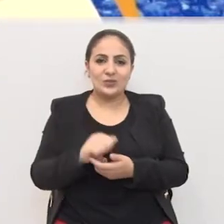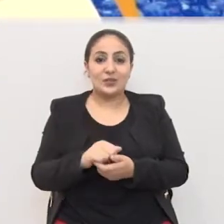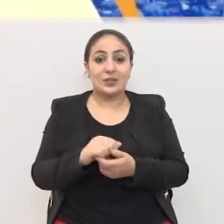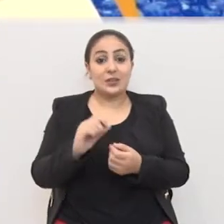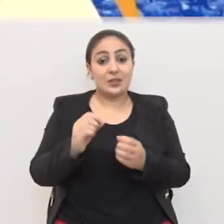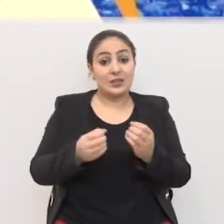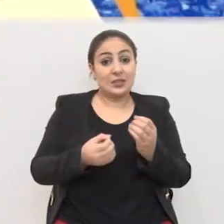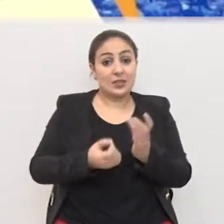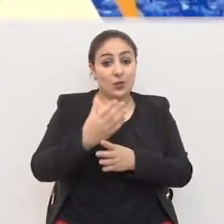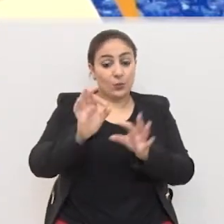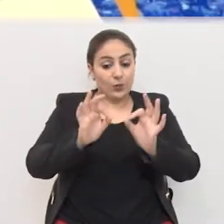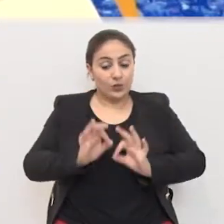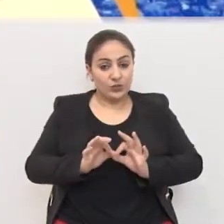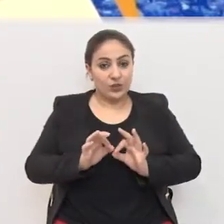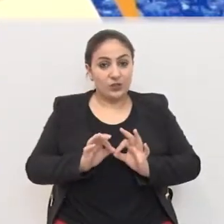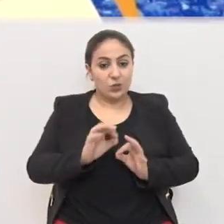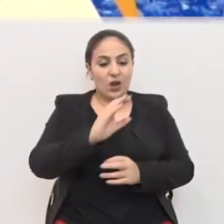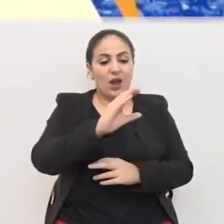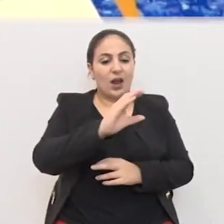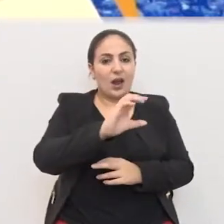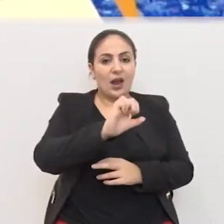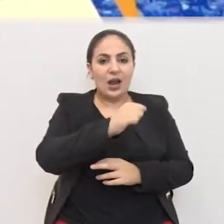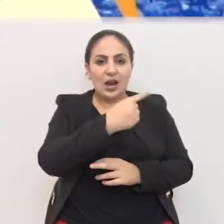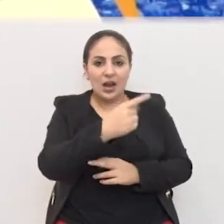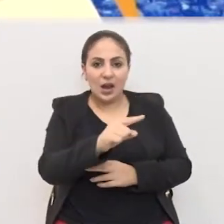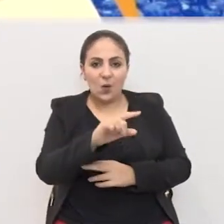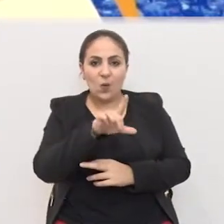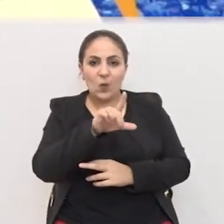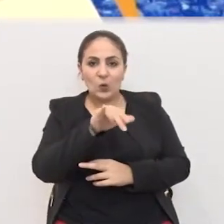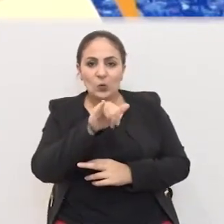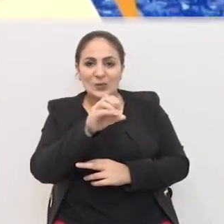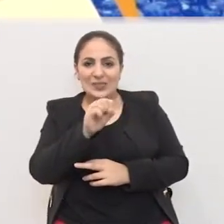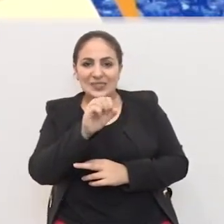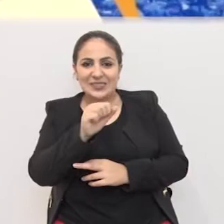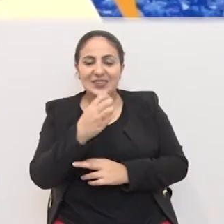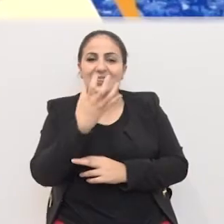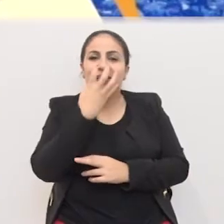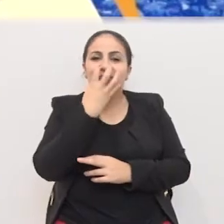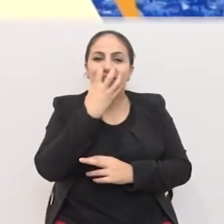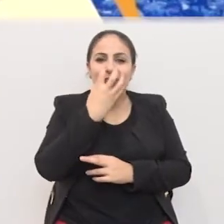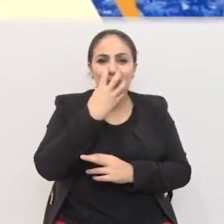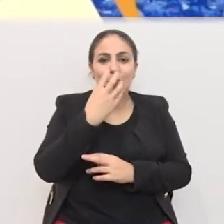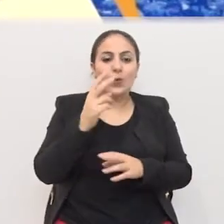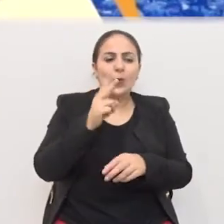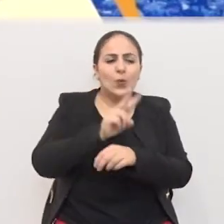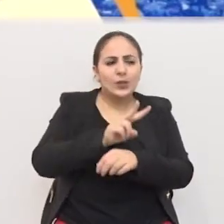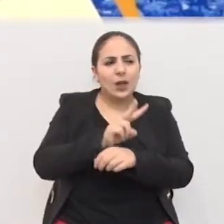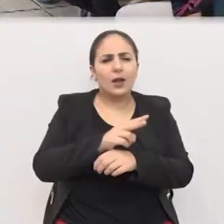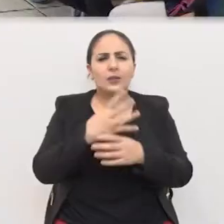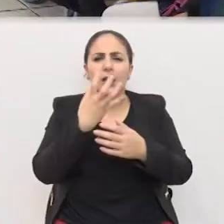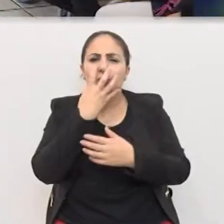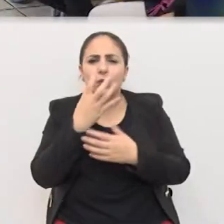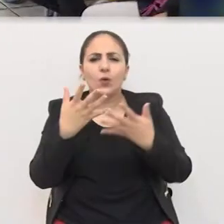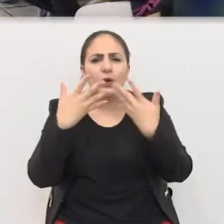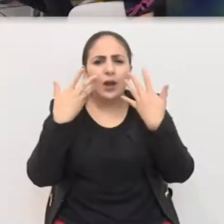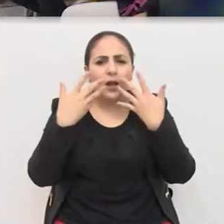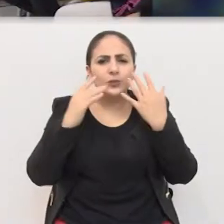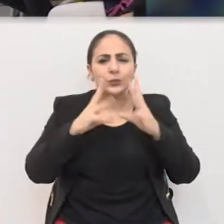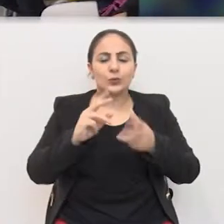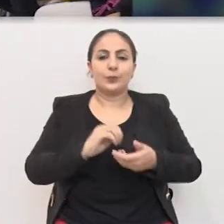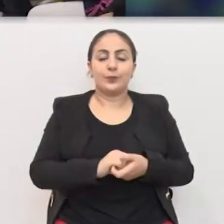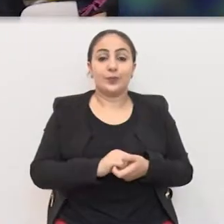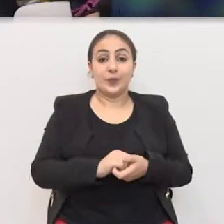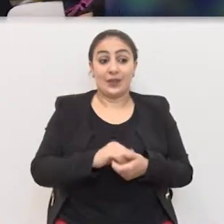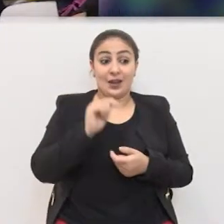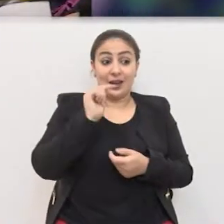Cão Lucci Vai à Escola, que busca conscientizar as crianças sobre o cuidado com cães e gatos. O